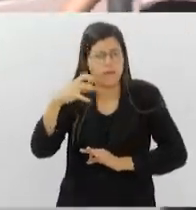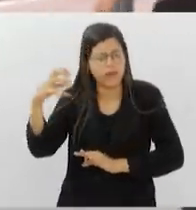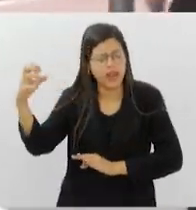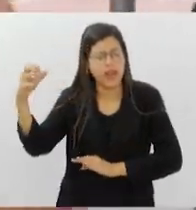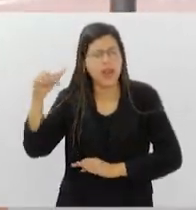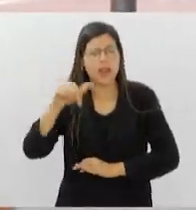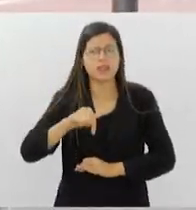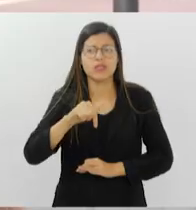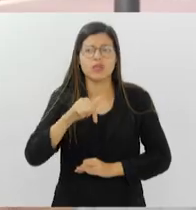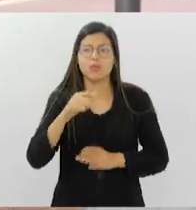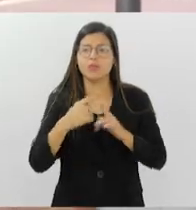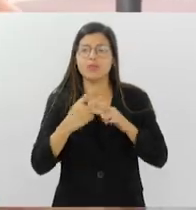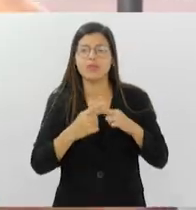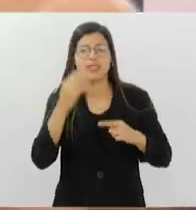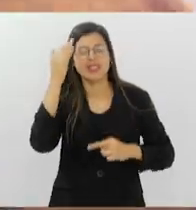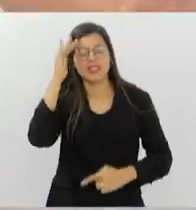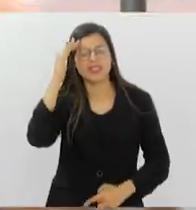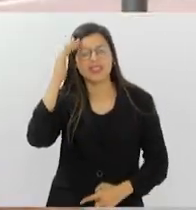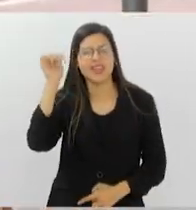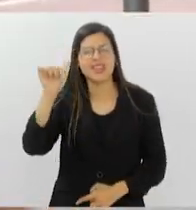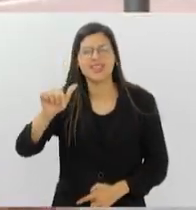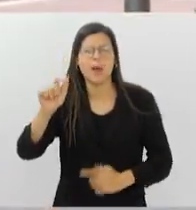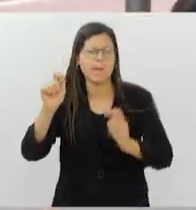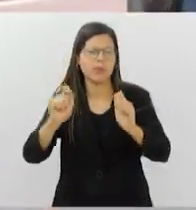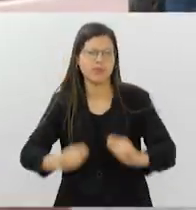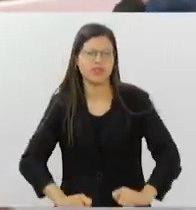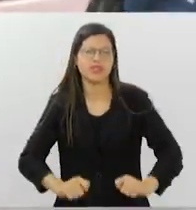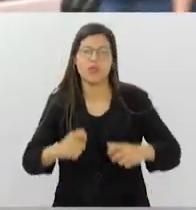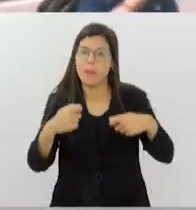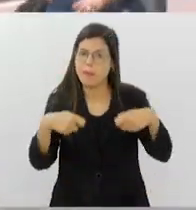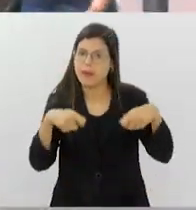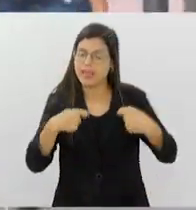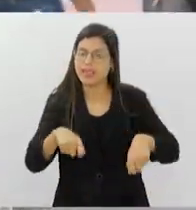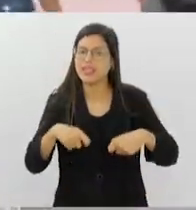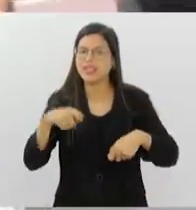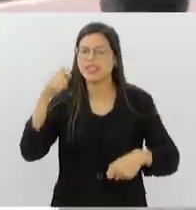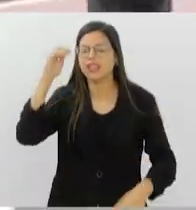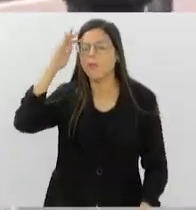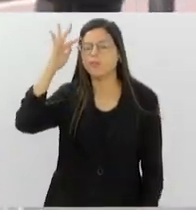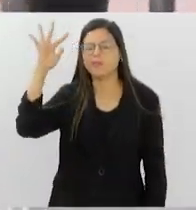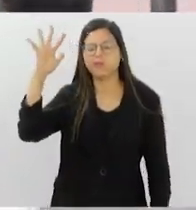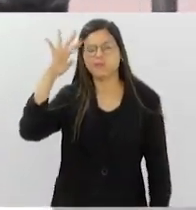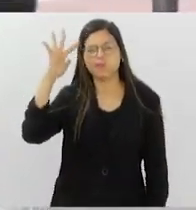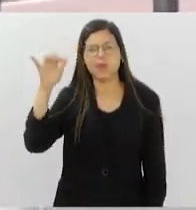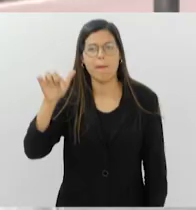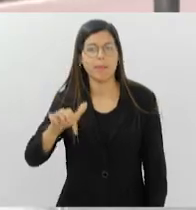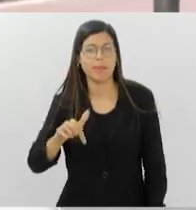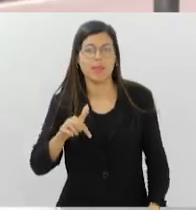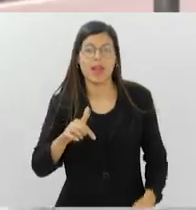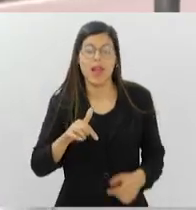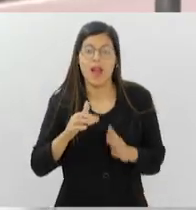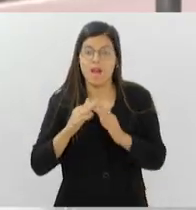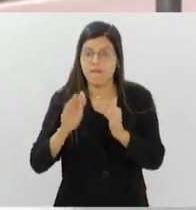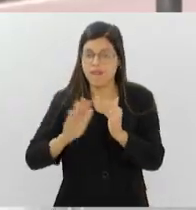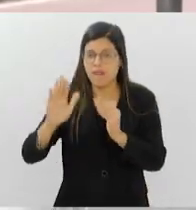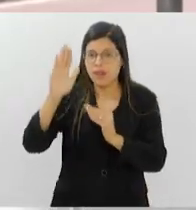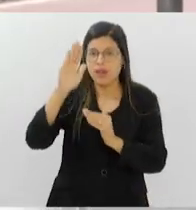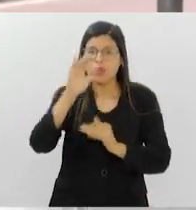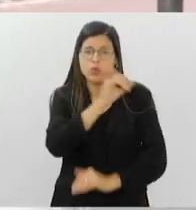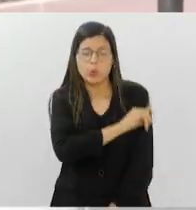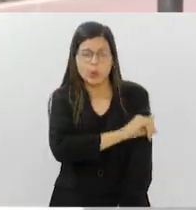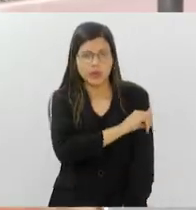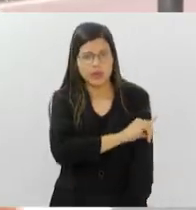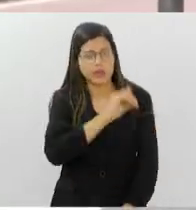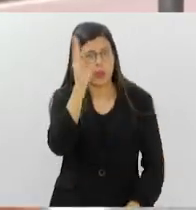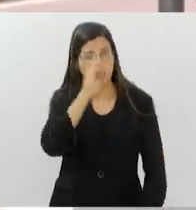de que entendem que aquilo é possível e necessário pro Imaginário delas enquanto as favelas do Rio de Janeiro e do